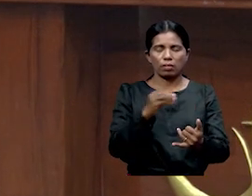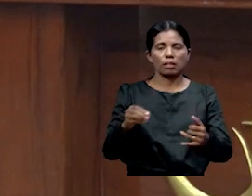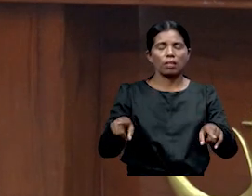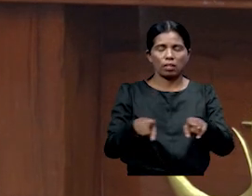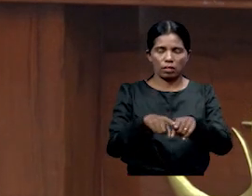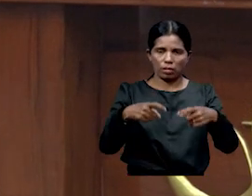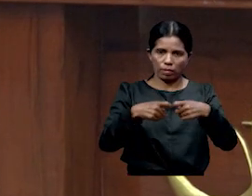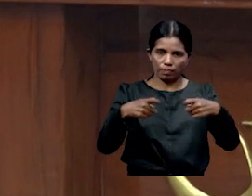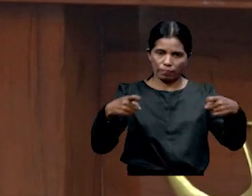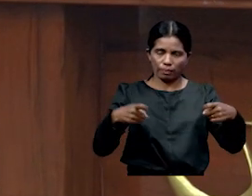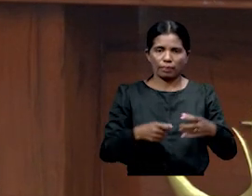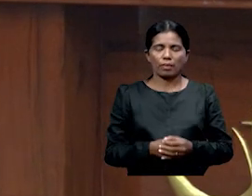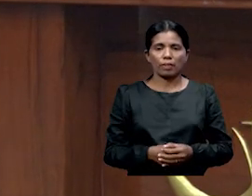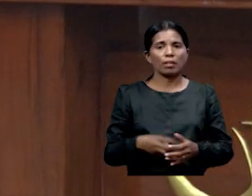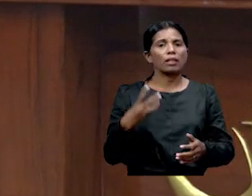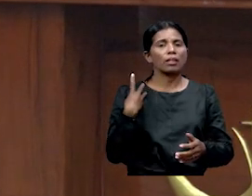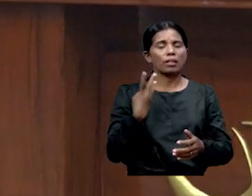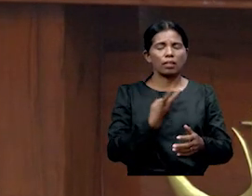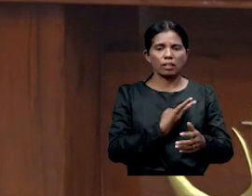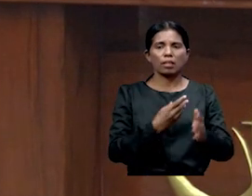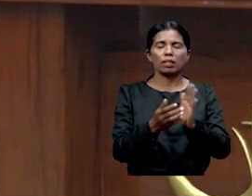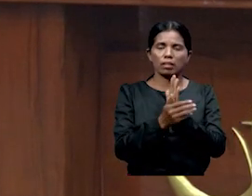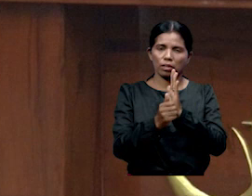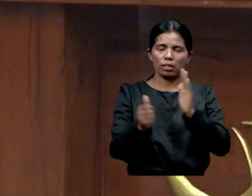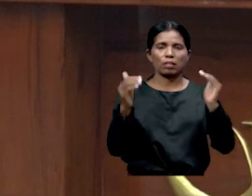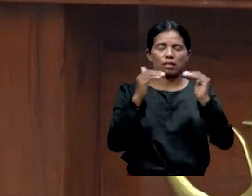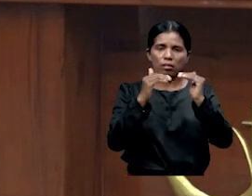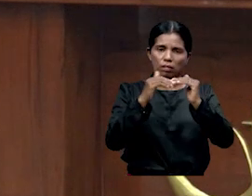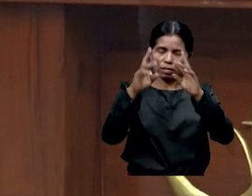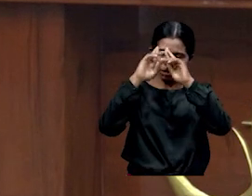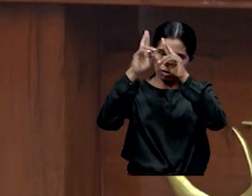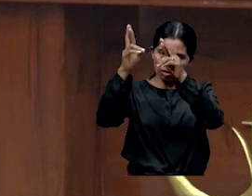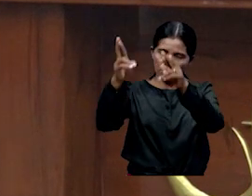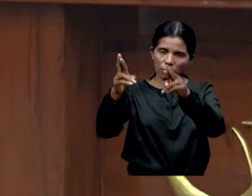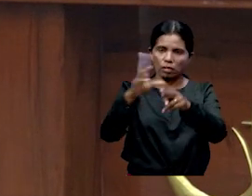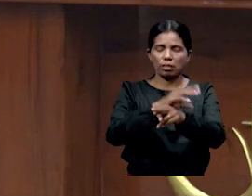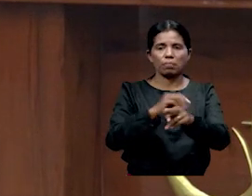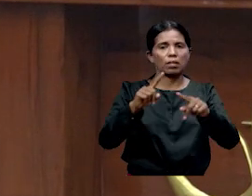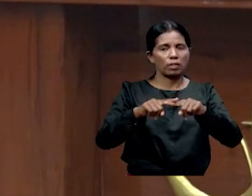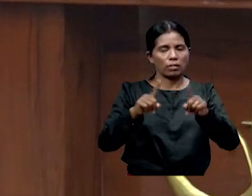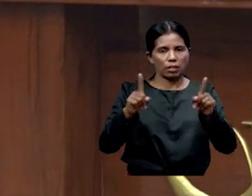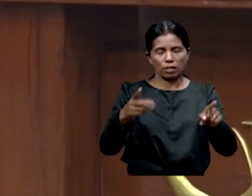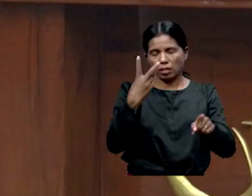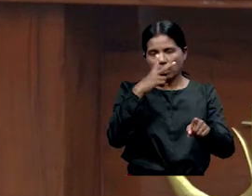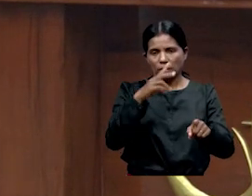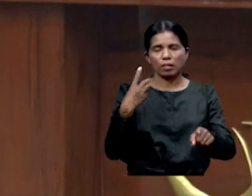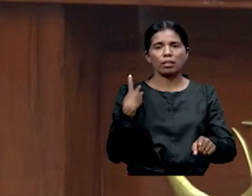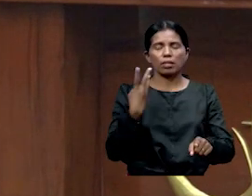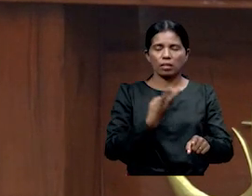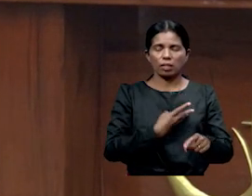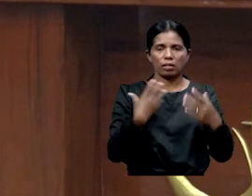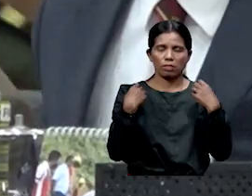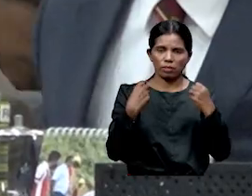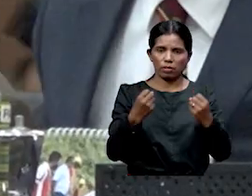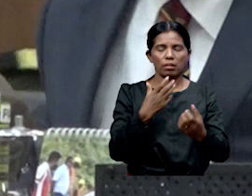inimigos e a nossa capacidade de diálogo respeitoso para resolver as diferenças EA nossa força